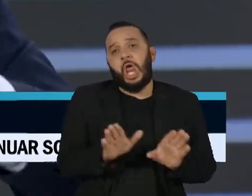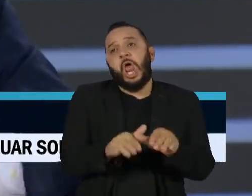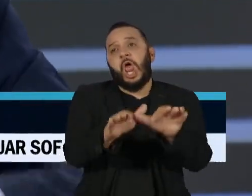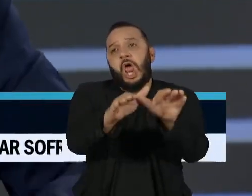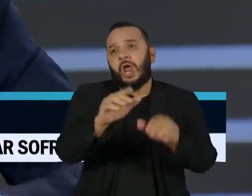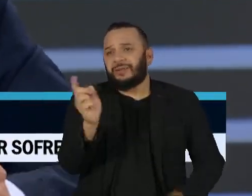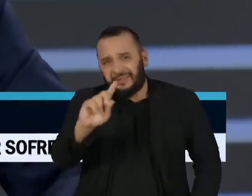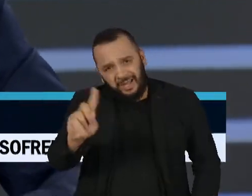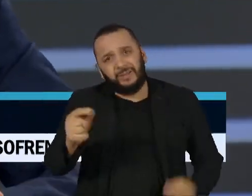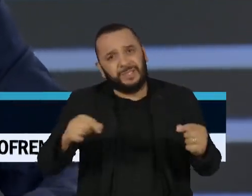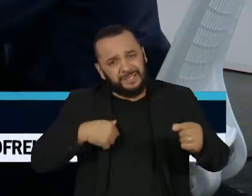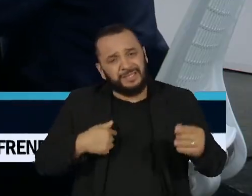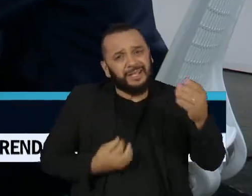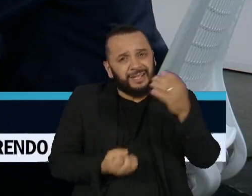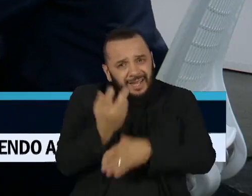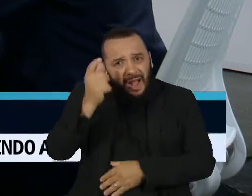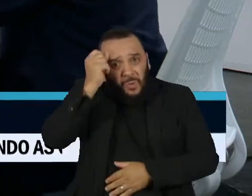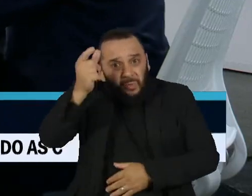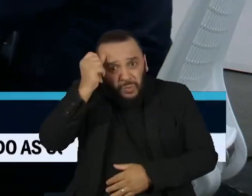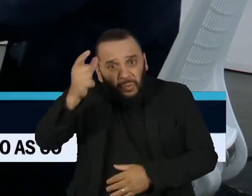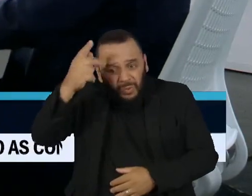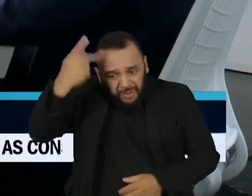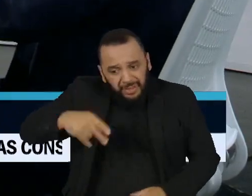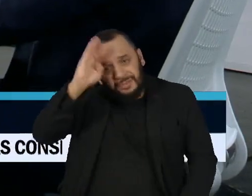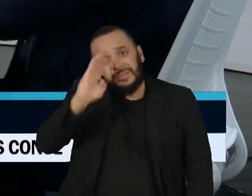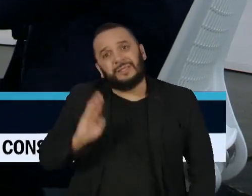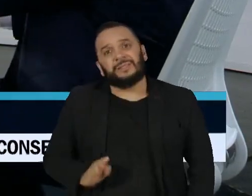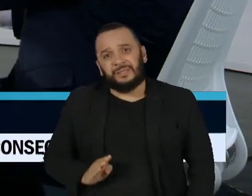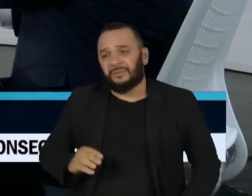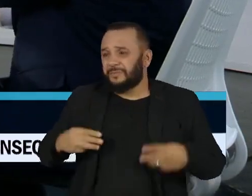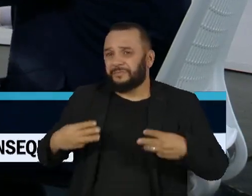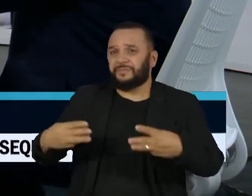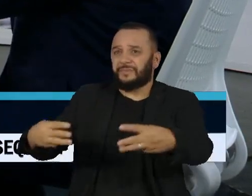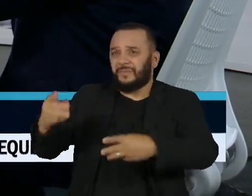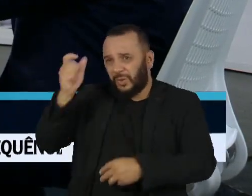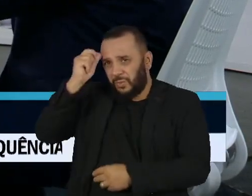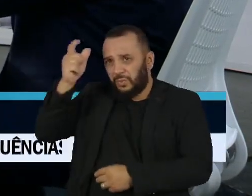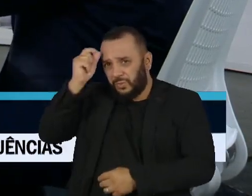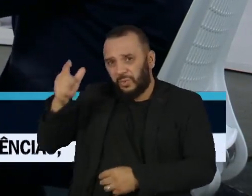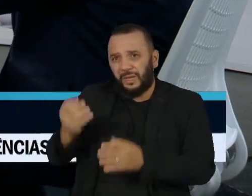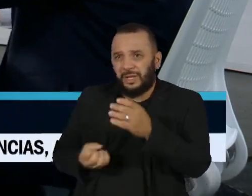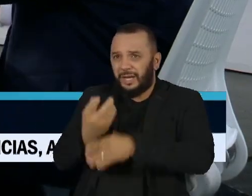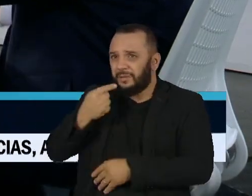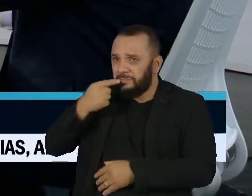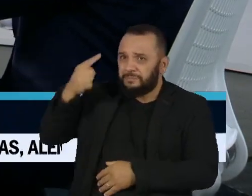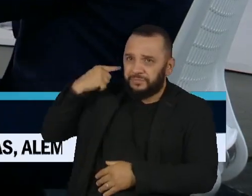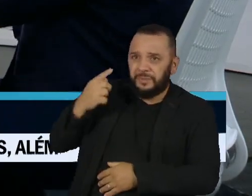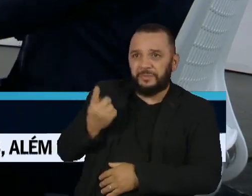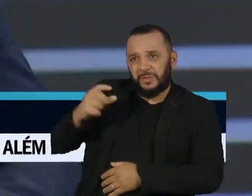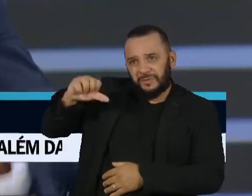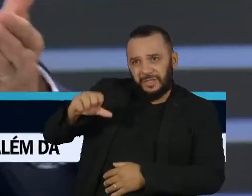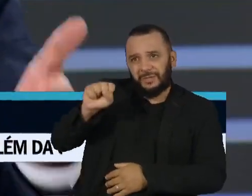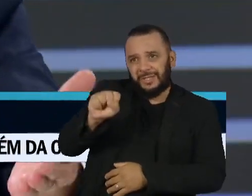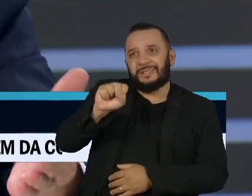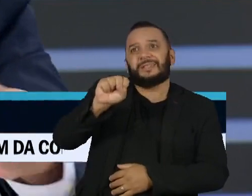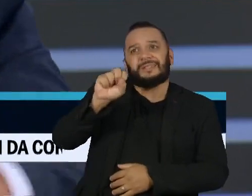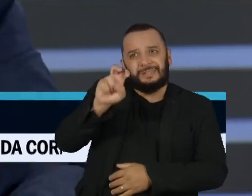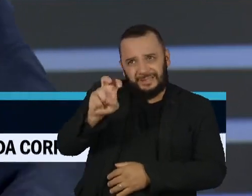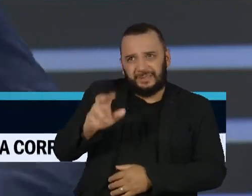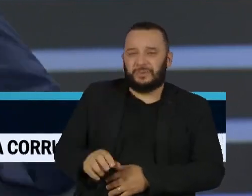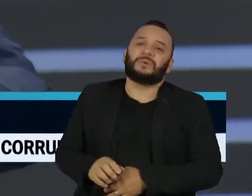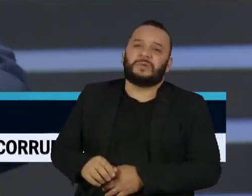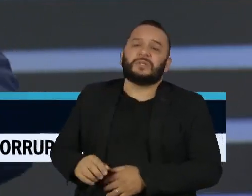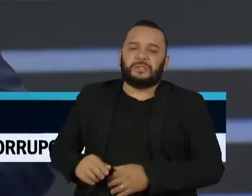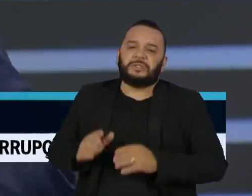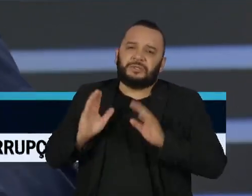precisamos construir a cultura nacional. O Ministério da Cultura foi criado muito recentemente, em 1985, no governo que seria Tancredo